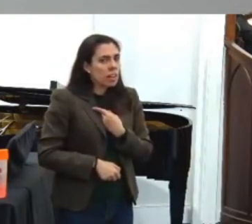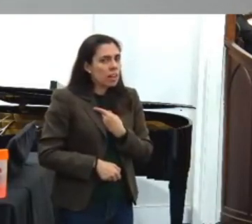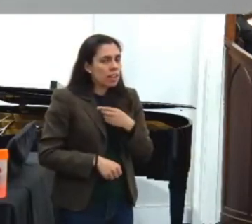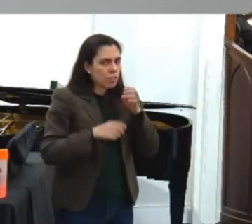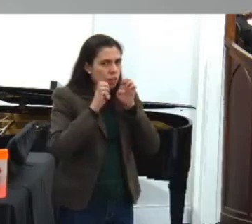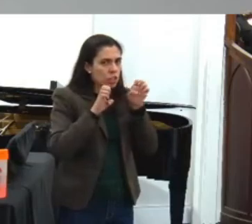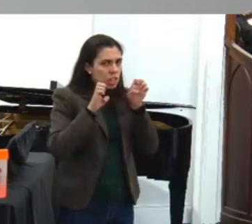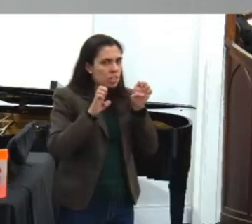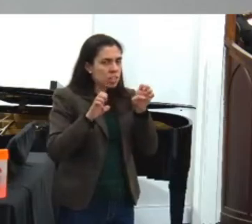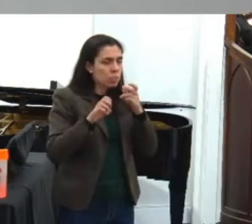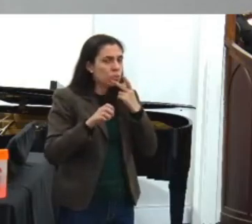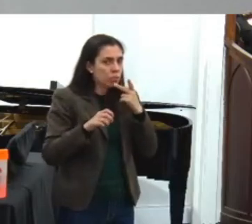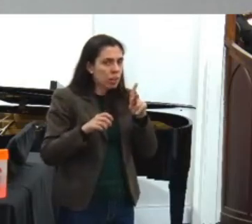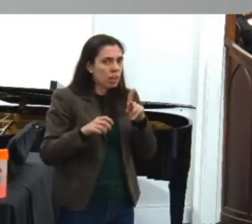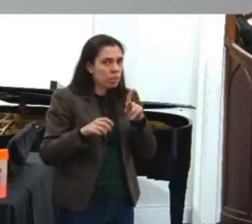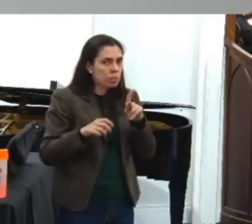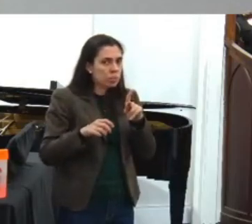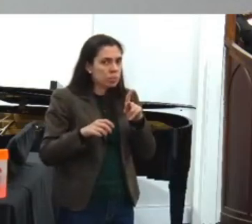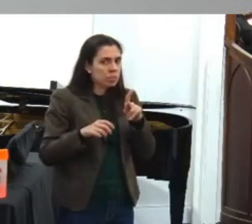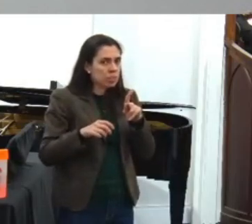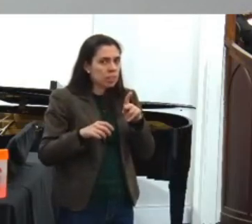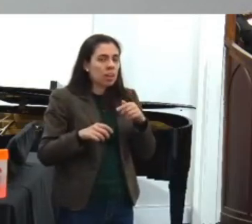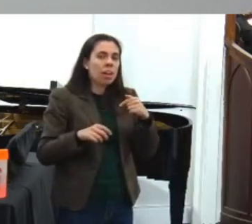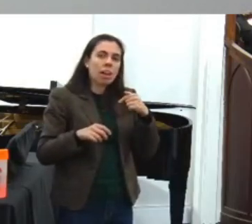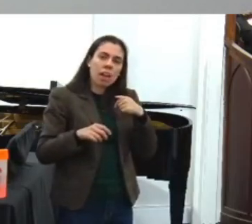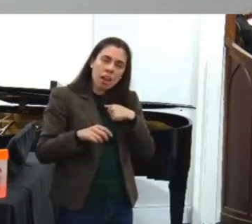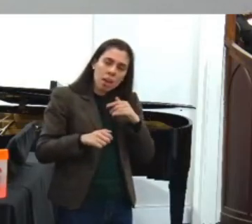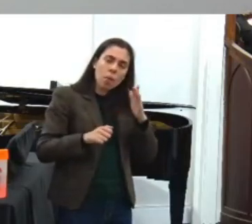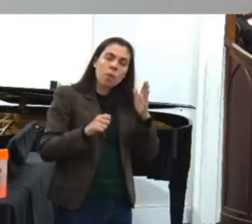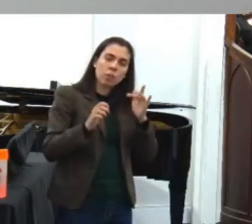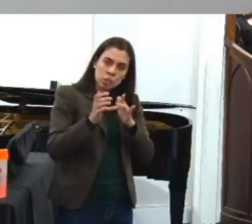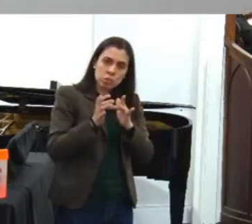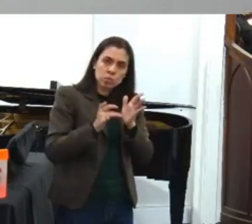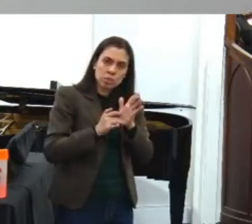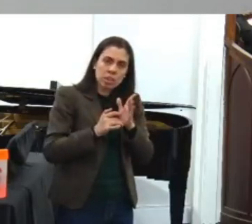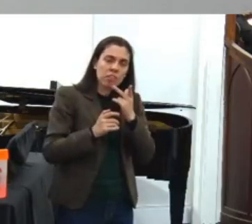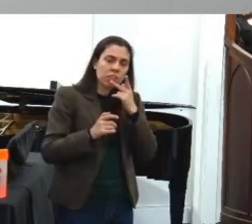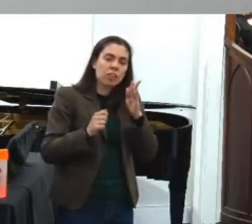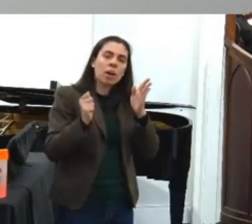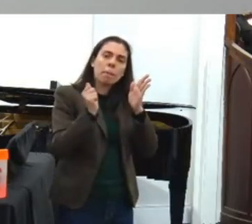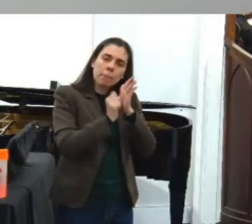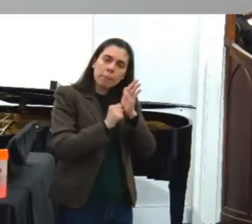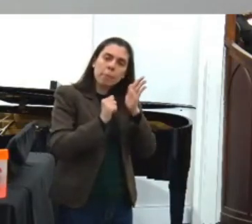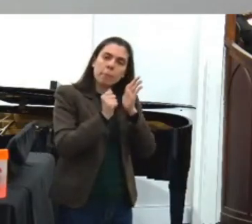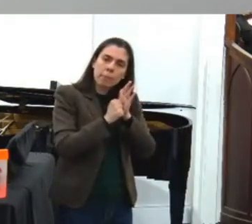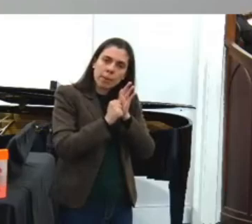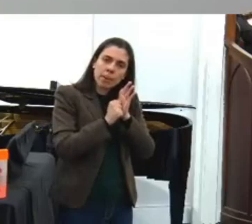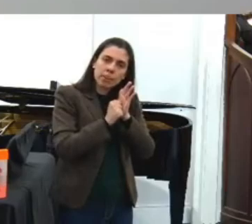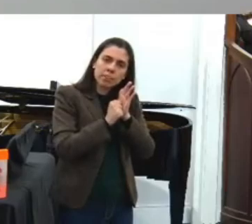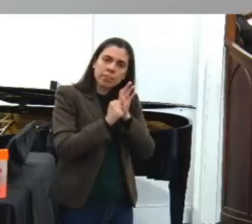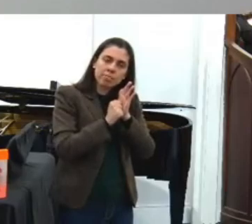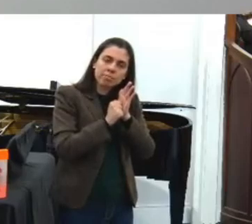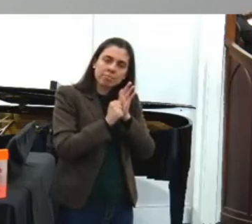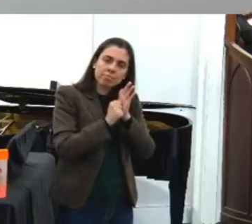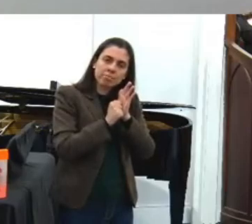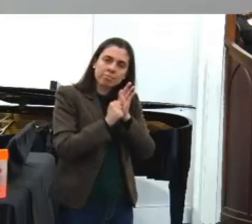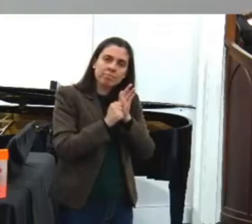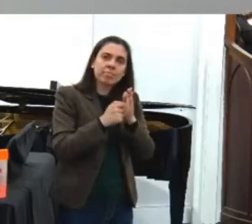Mas esse versículo está sendo utilizado para chamar uma igreja ao